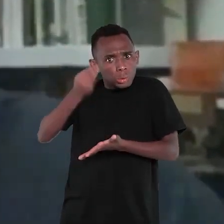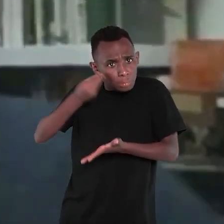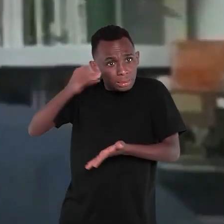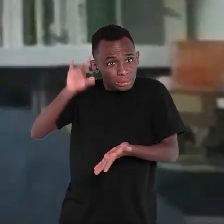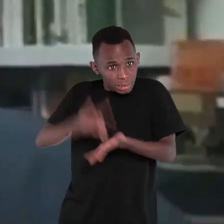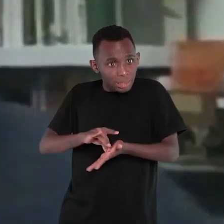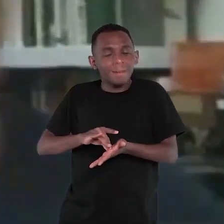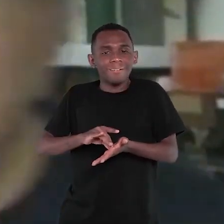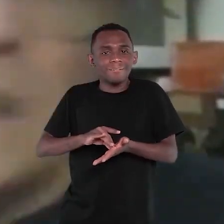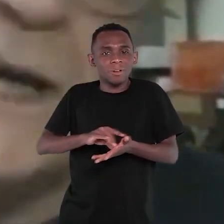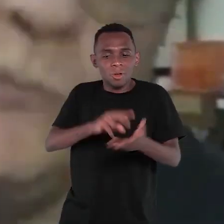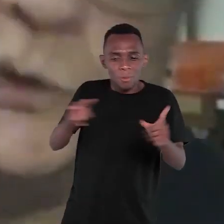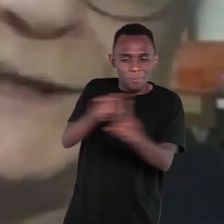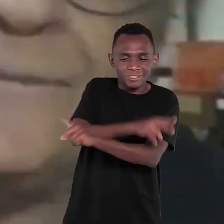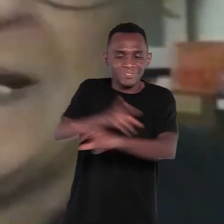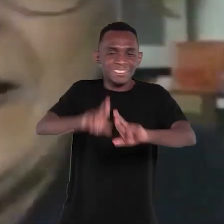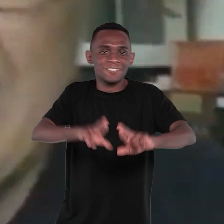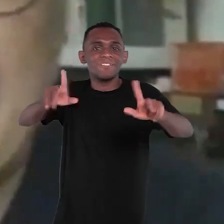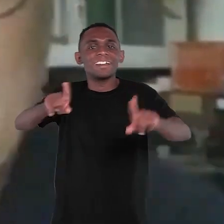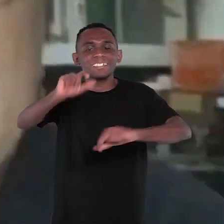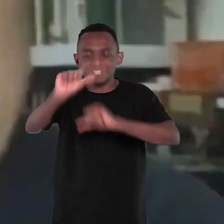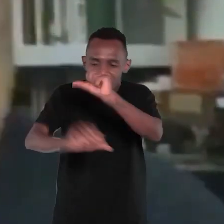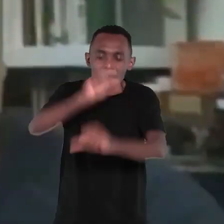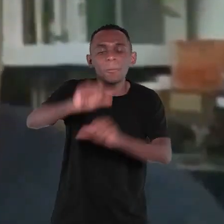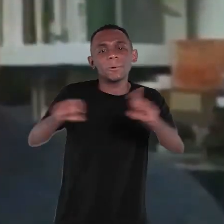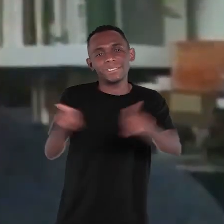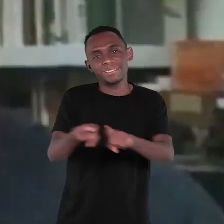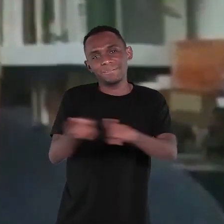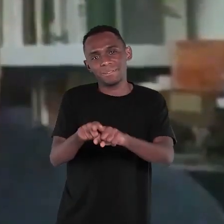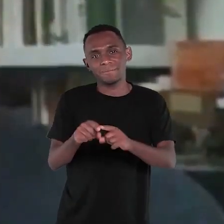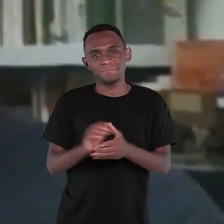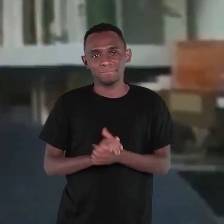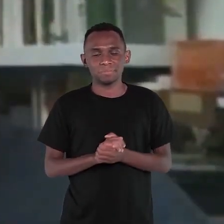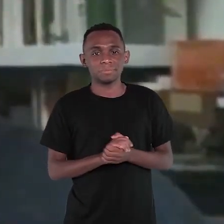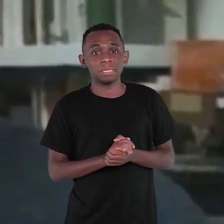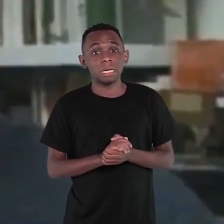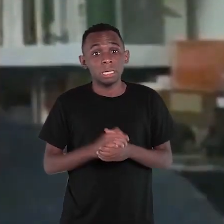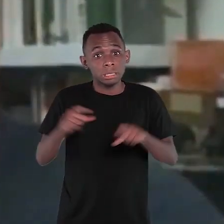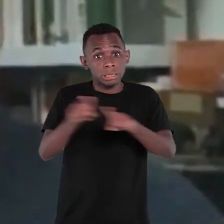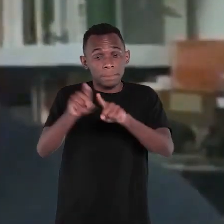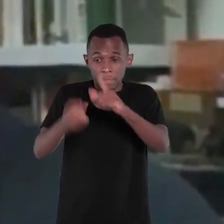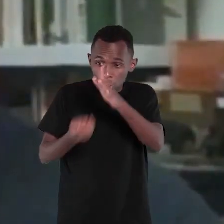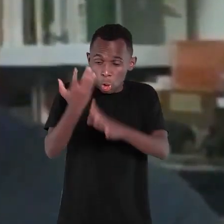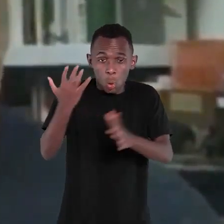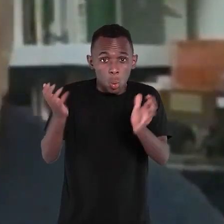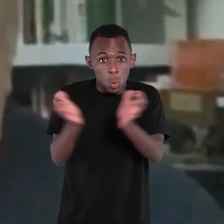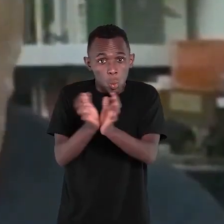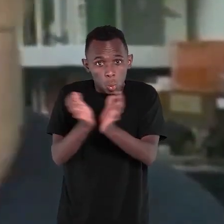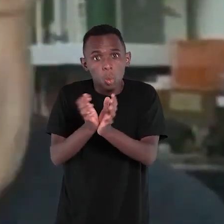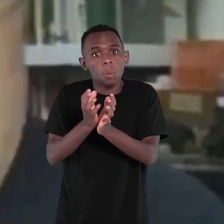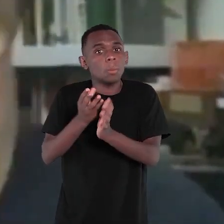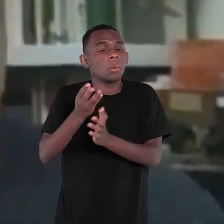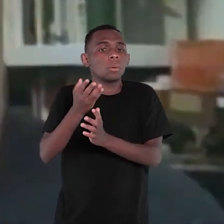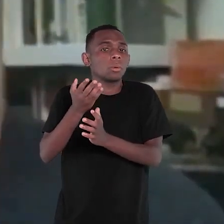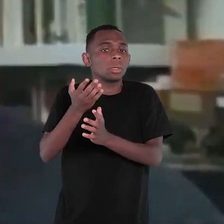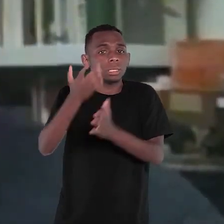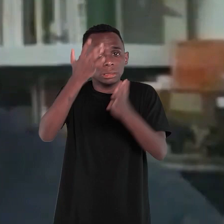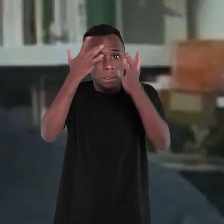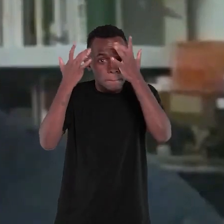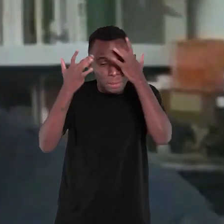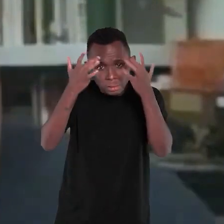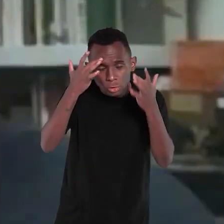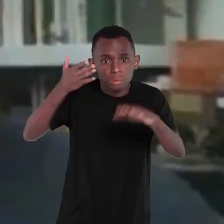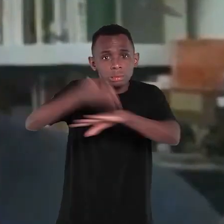está acontecendo, a visão muda. E a gente criou também um grupo de frequentadores